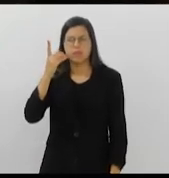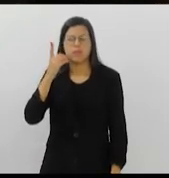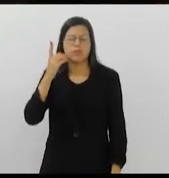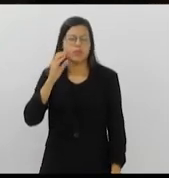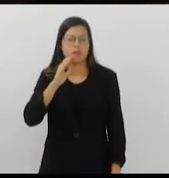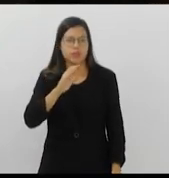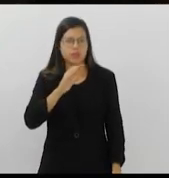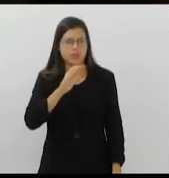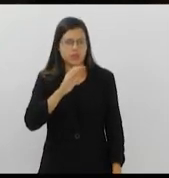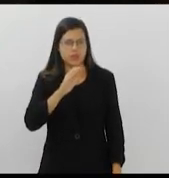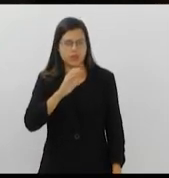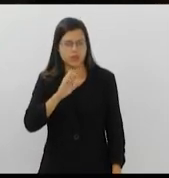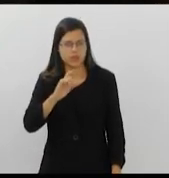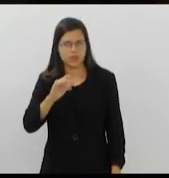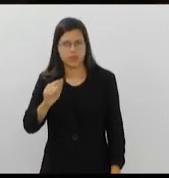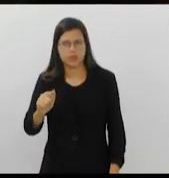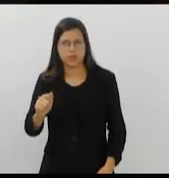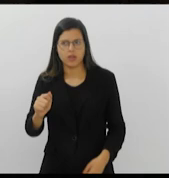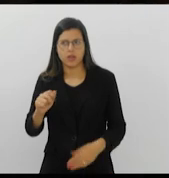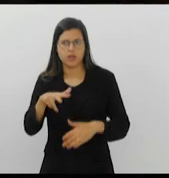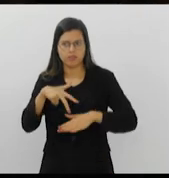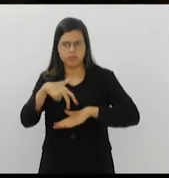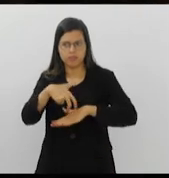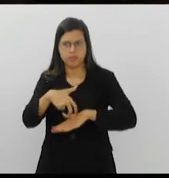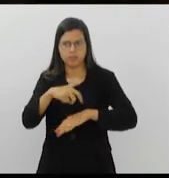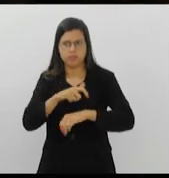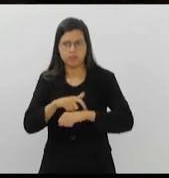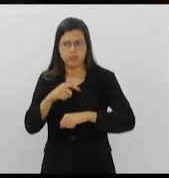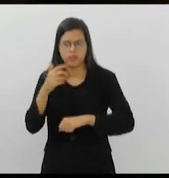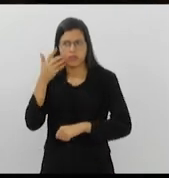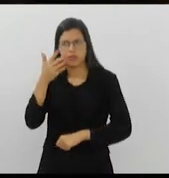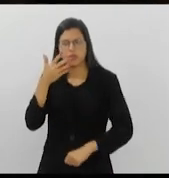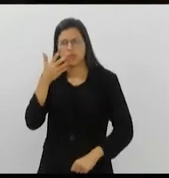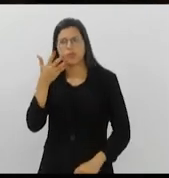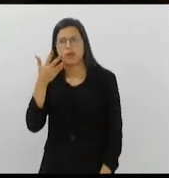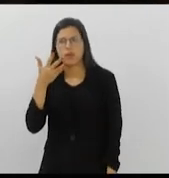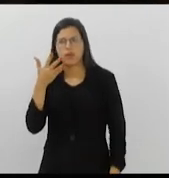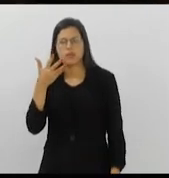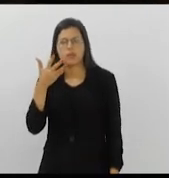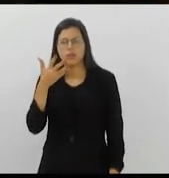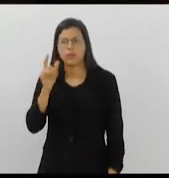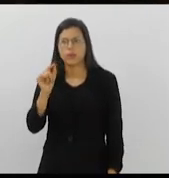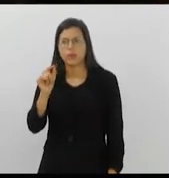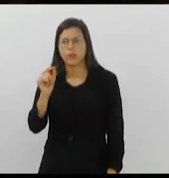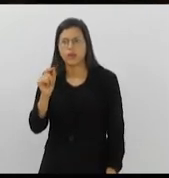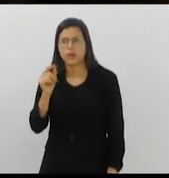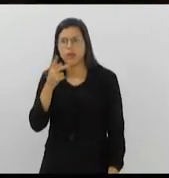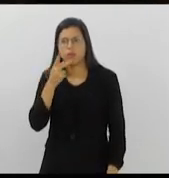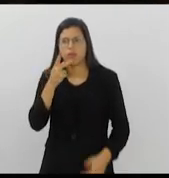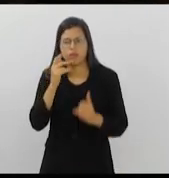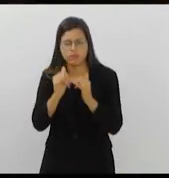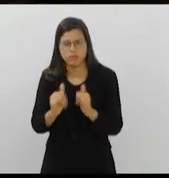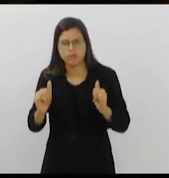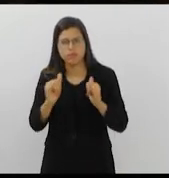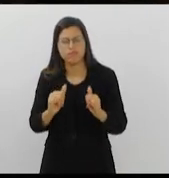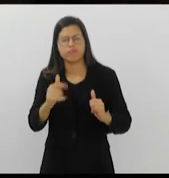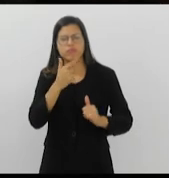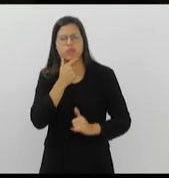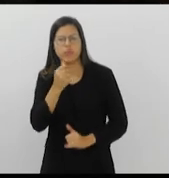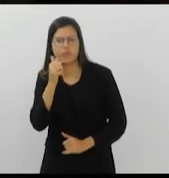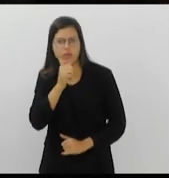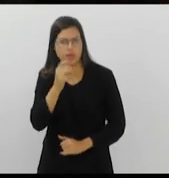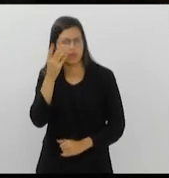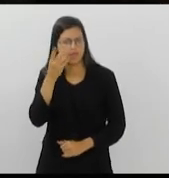aqui hoje, nesse espaço do expediente, é falar, né, com os deputados e deputadas dessa casa